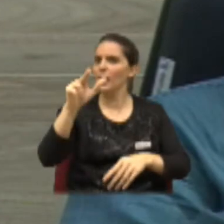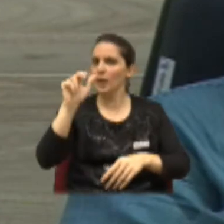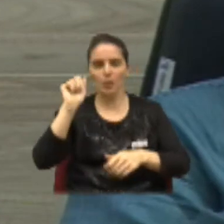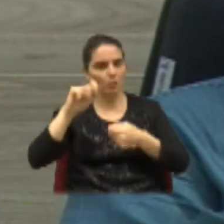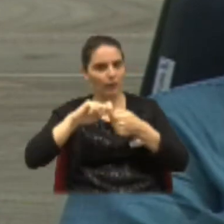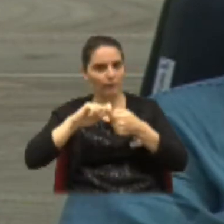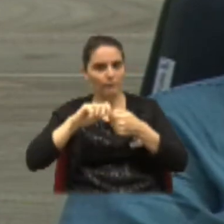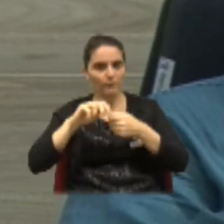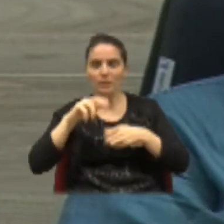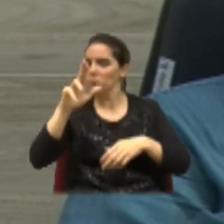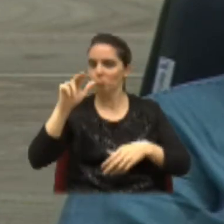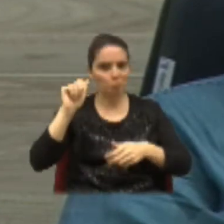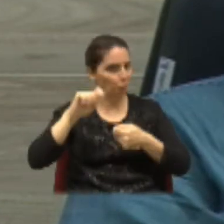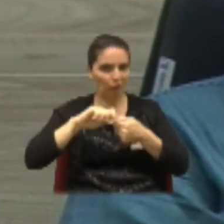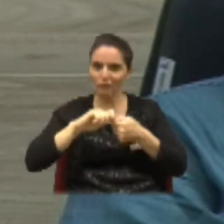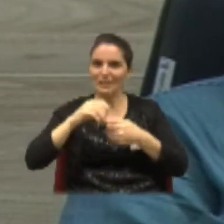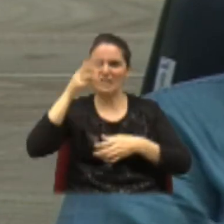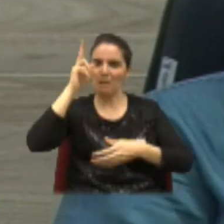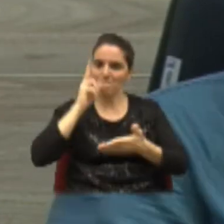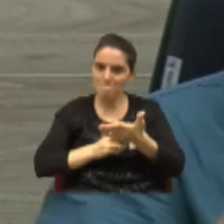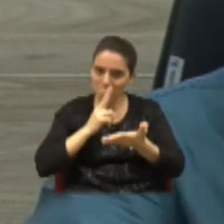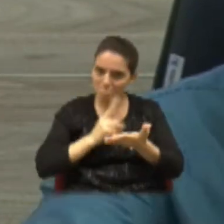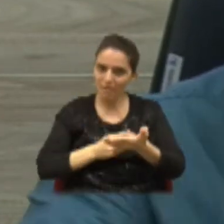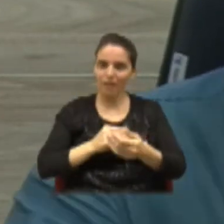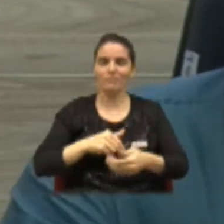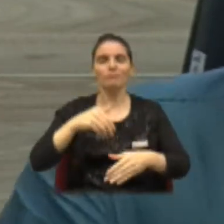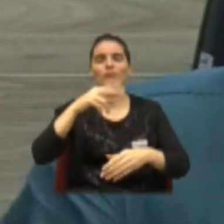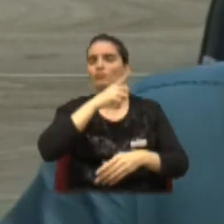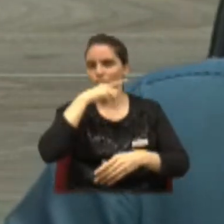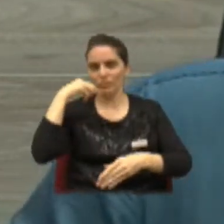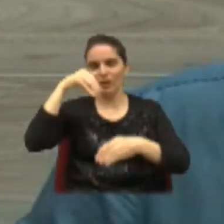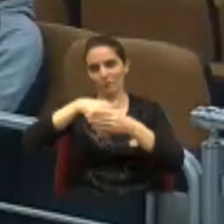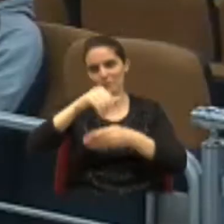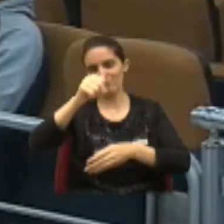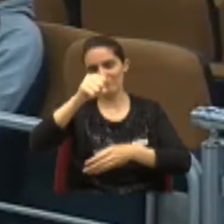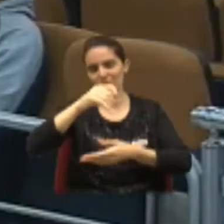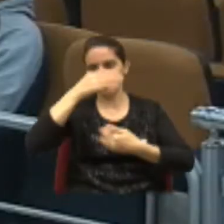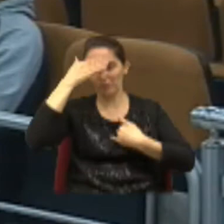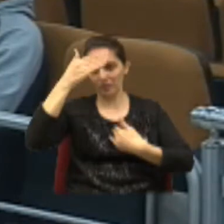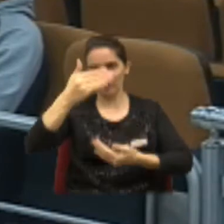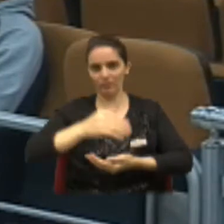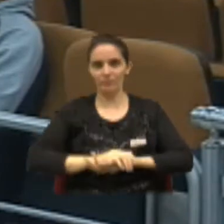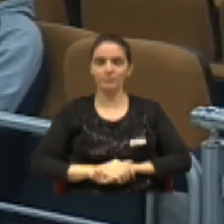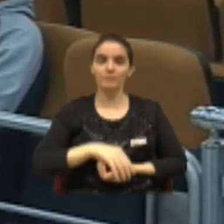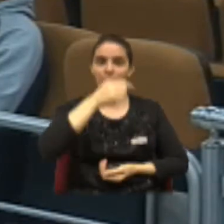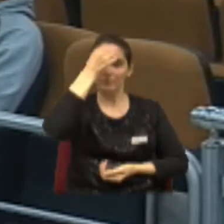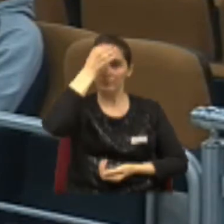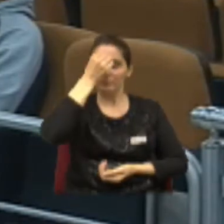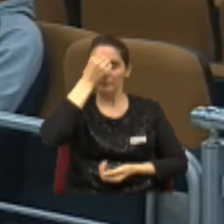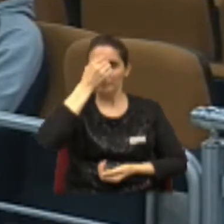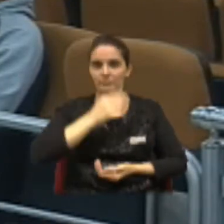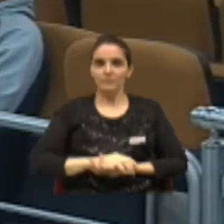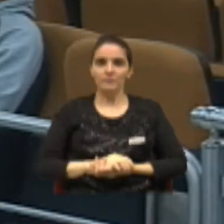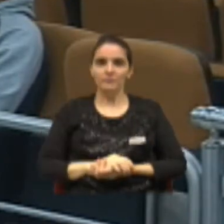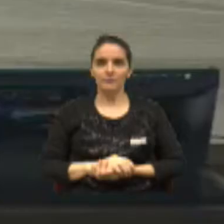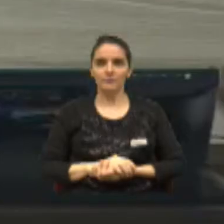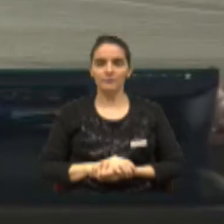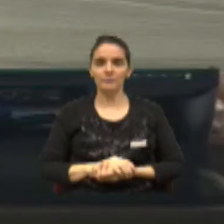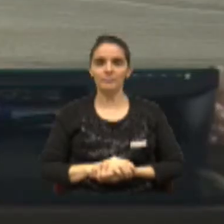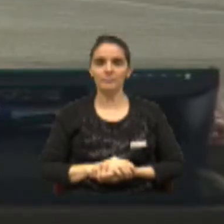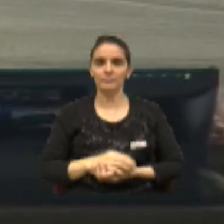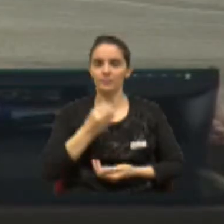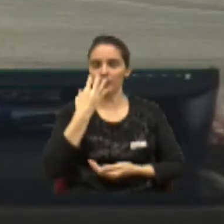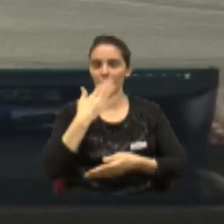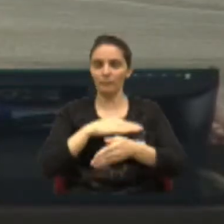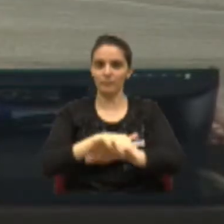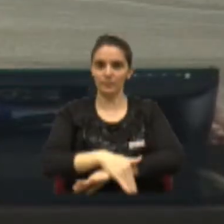aqui meus parabéns e com certeza votarei a favor. Muito obrigada. Vereador Rafael Camargo. Boa noite,